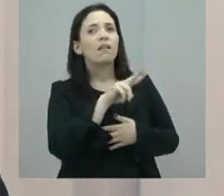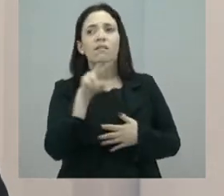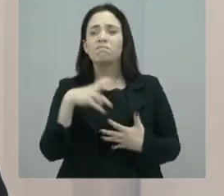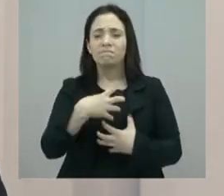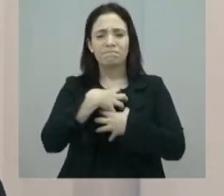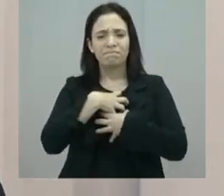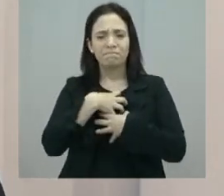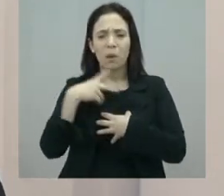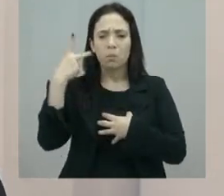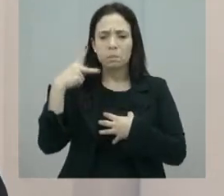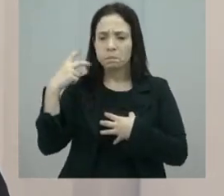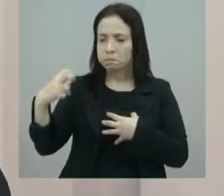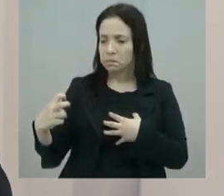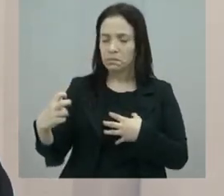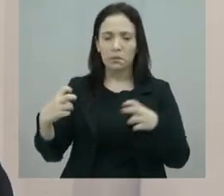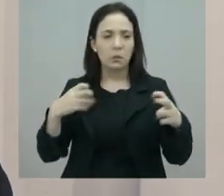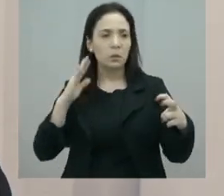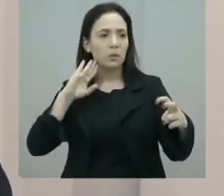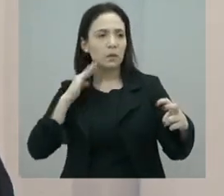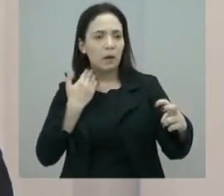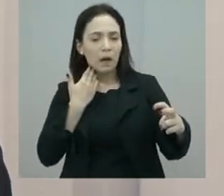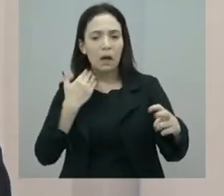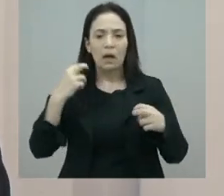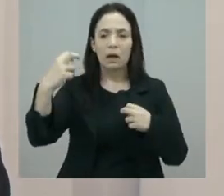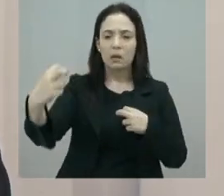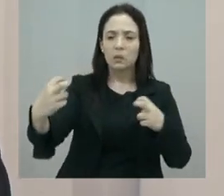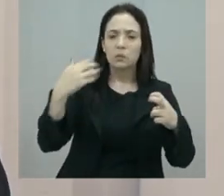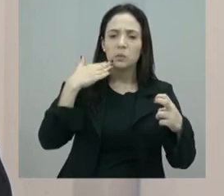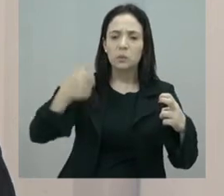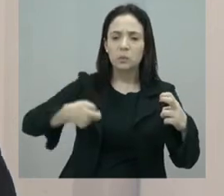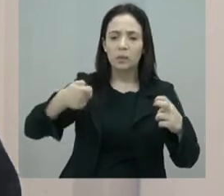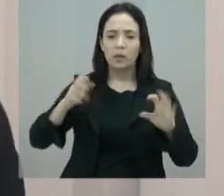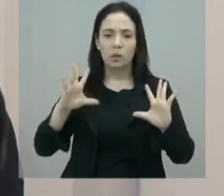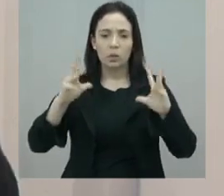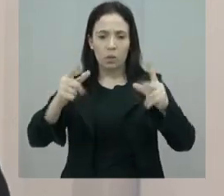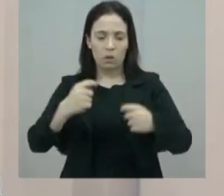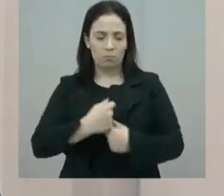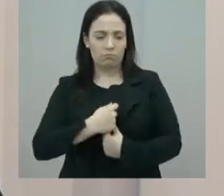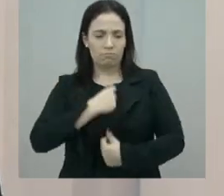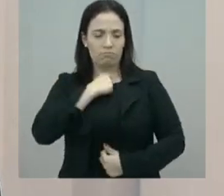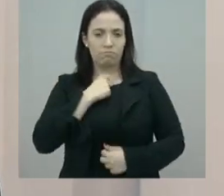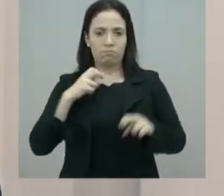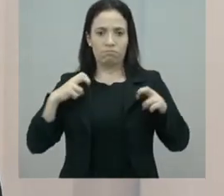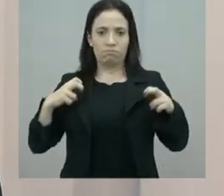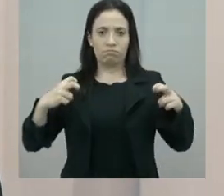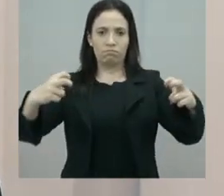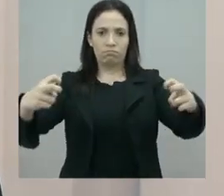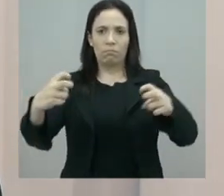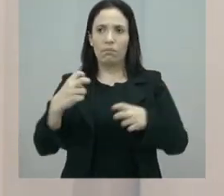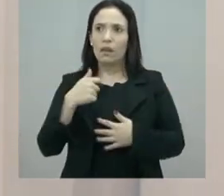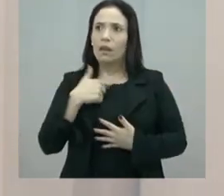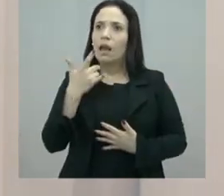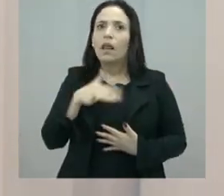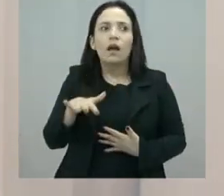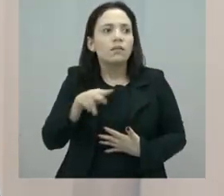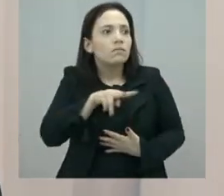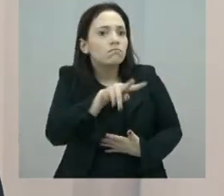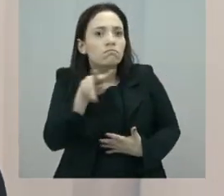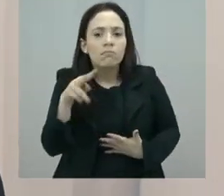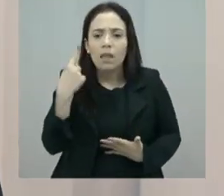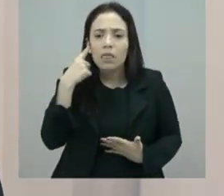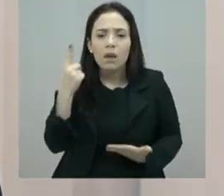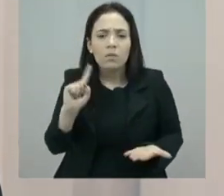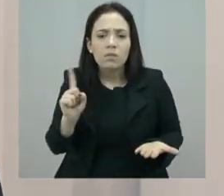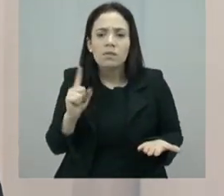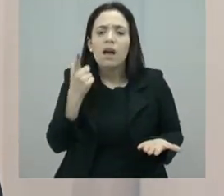um juiz, um delegado, um defensor, todos com paletó, gravata, naquele ambiente extremamente formal. A criança não sabe o que é aquilo, não